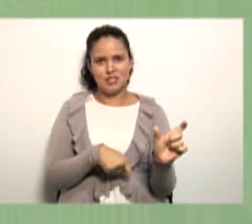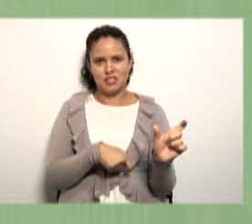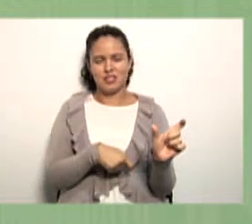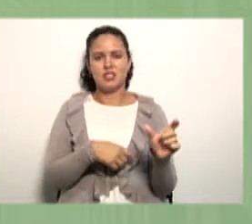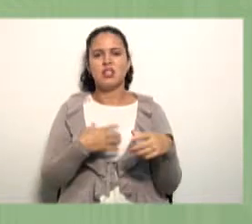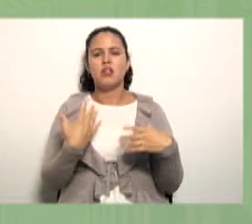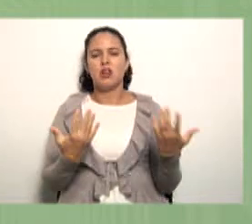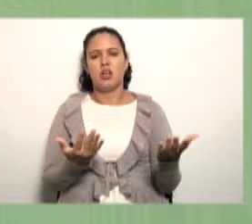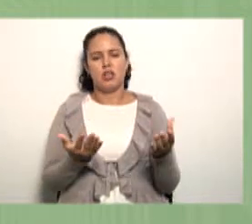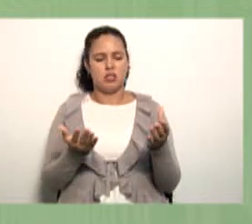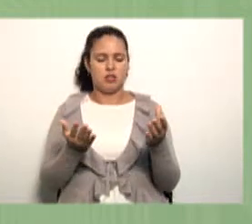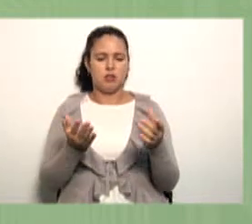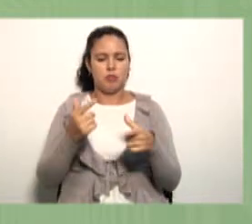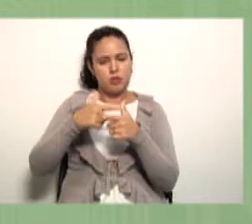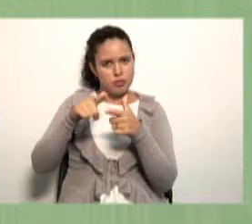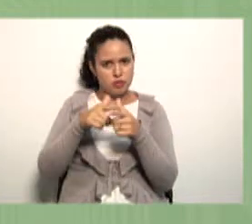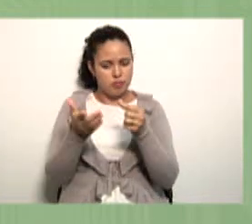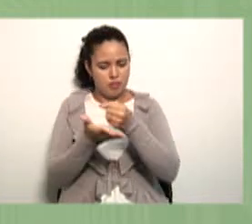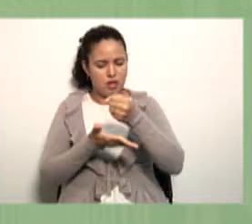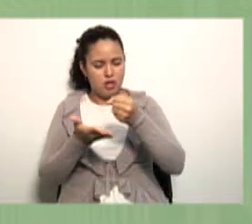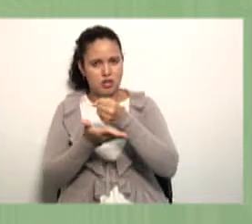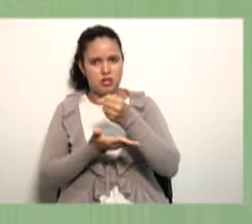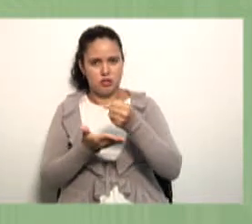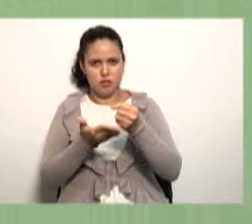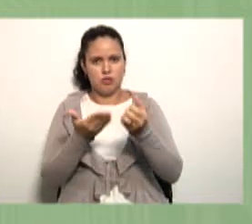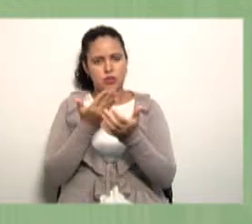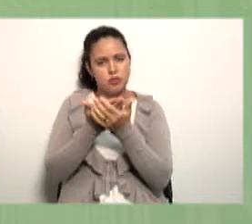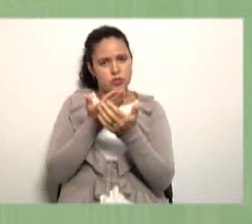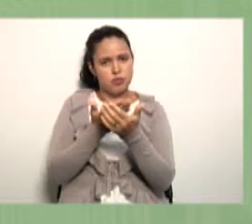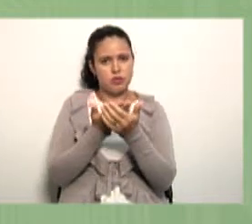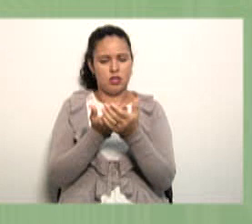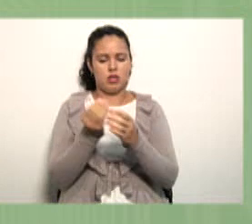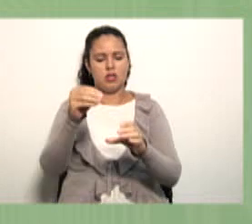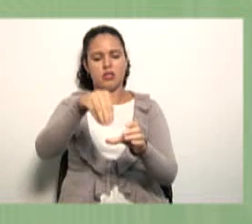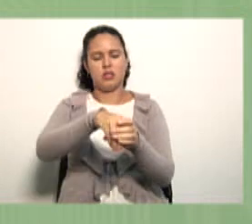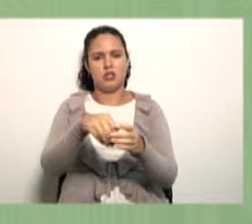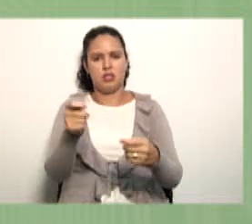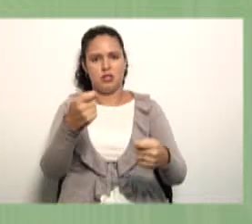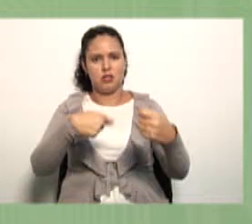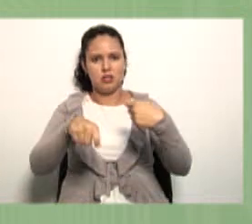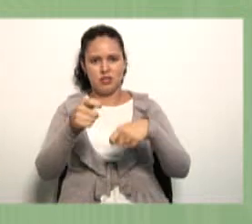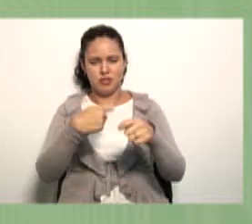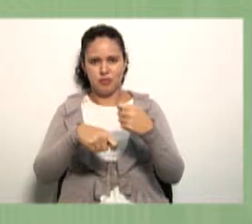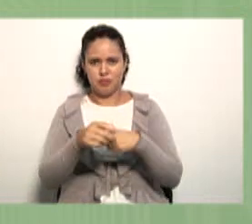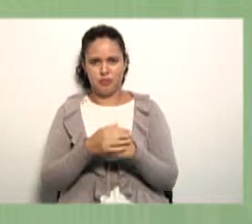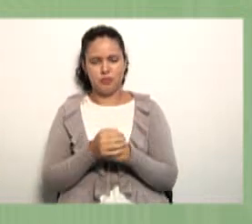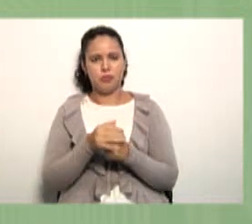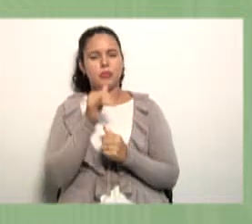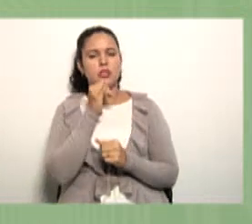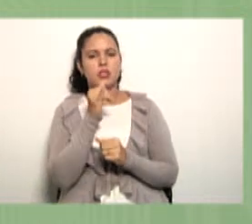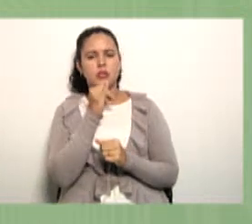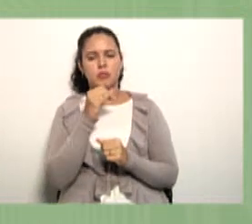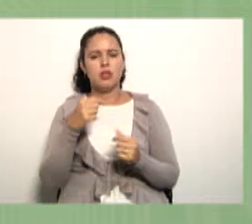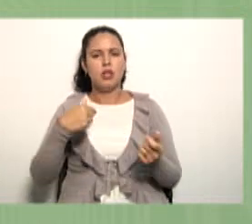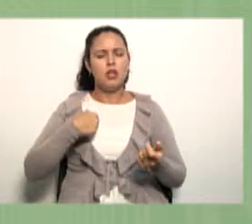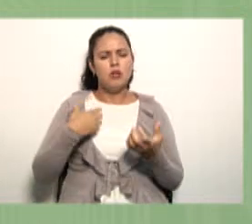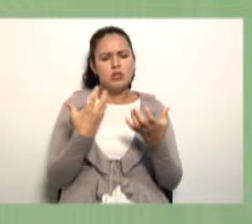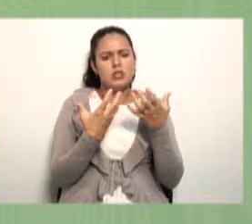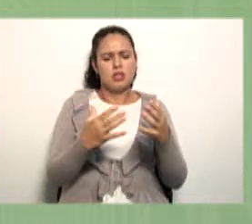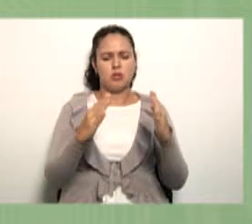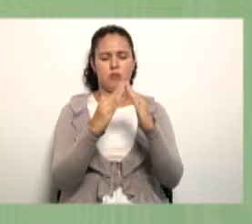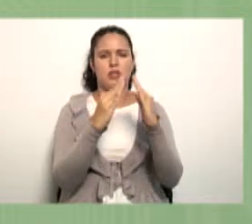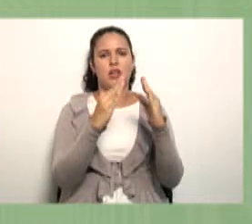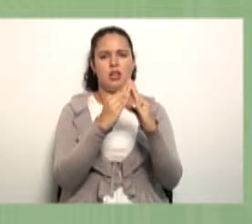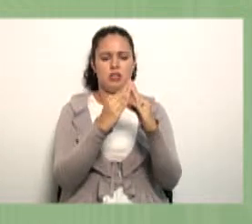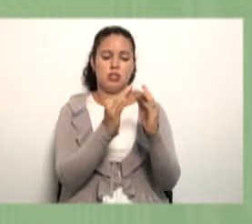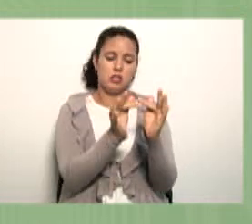em economia. Por exemplo, eu quero uma casa, mas eu quero uma mansão gigantesca com muitos quartos. Mas o que eu sou capaz de obter?